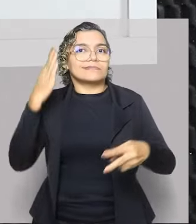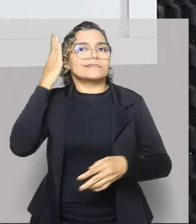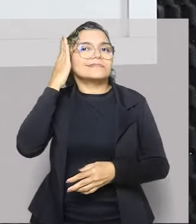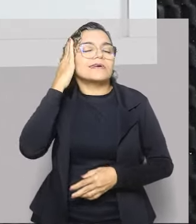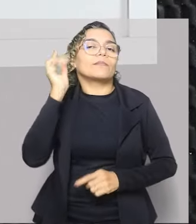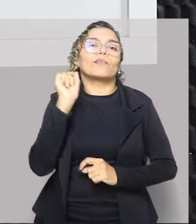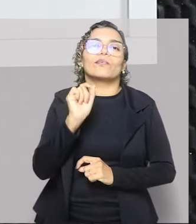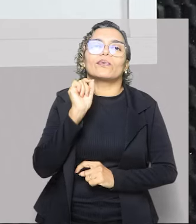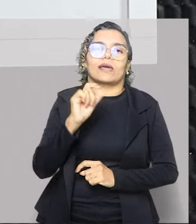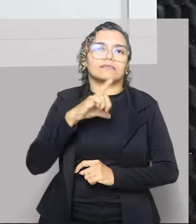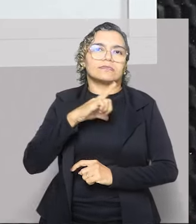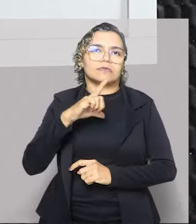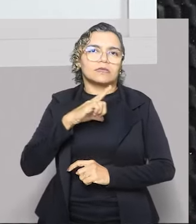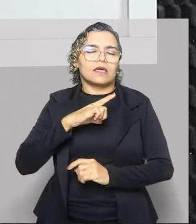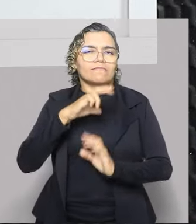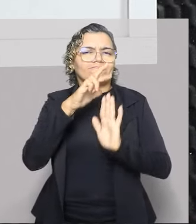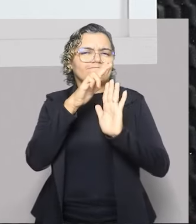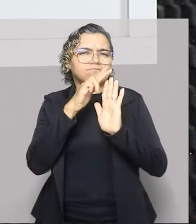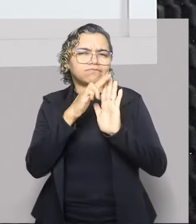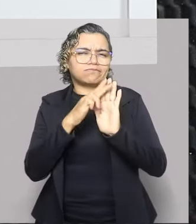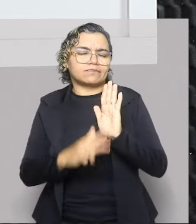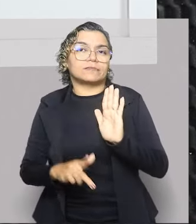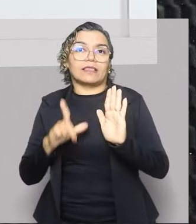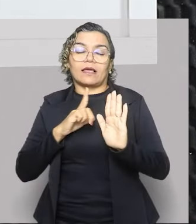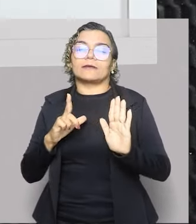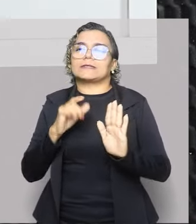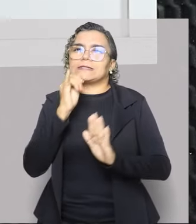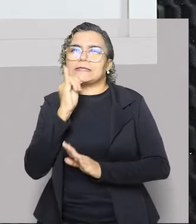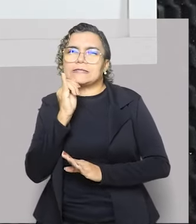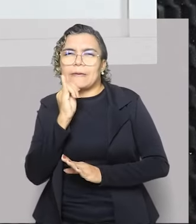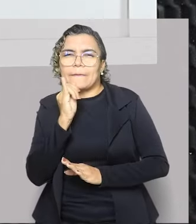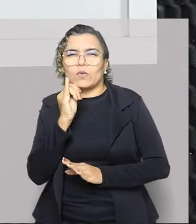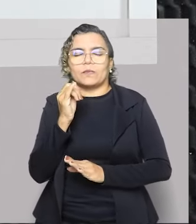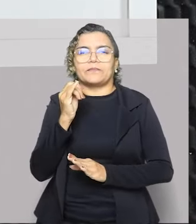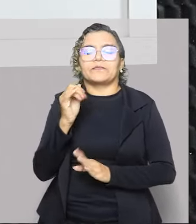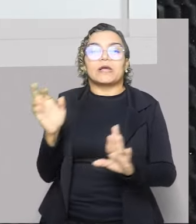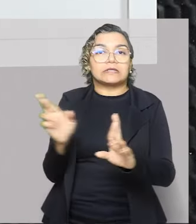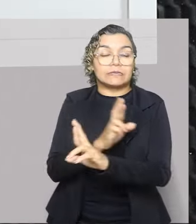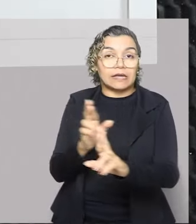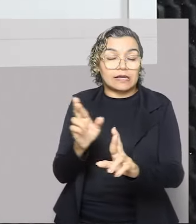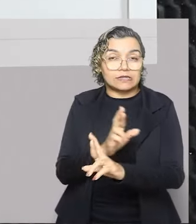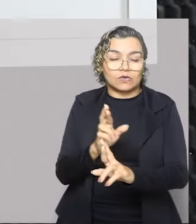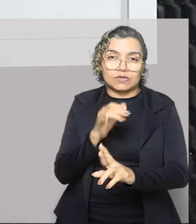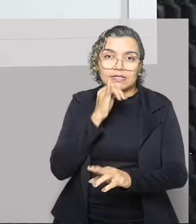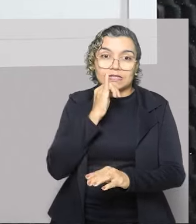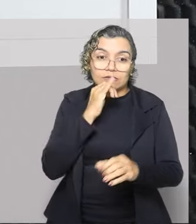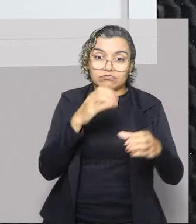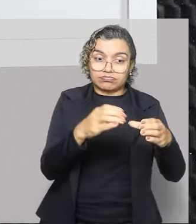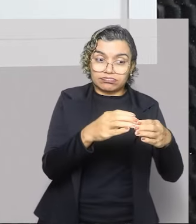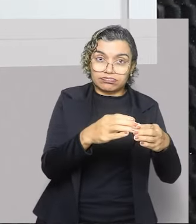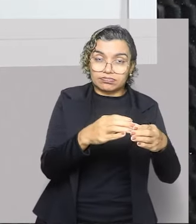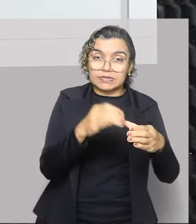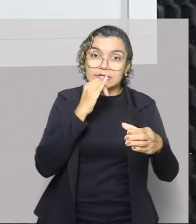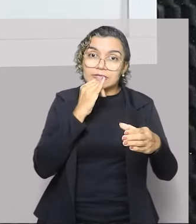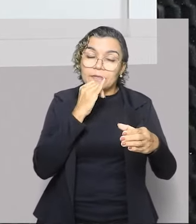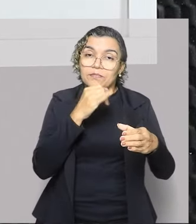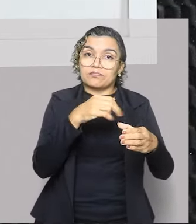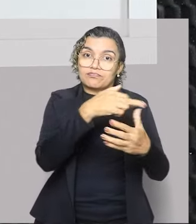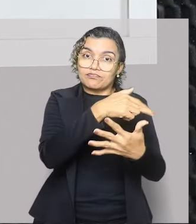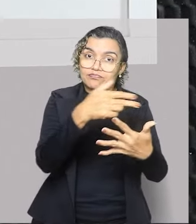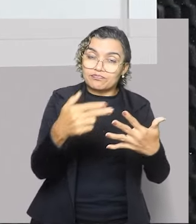exemplo que existe toda uma relação né ali entre os indivíduos a partir né da